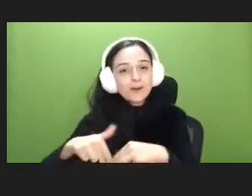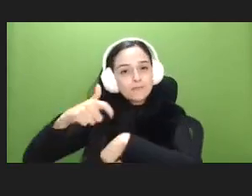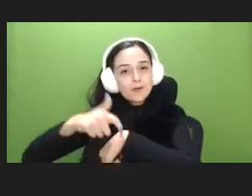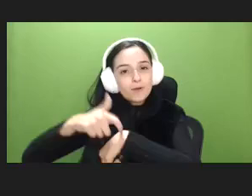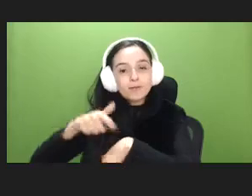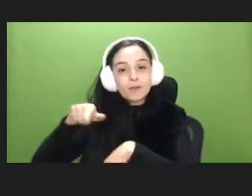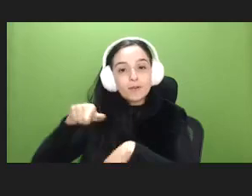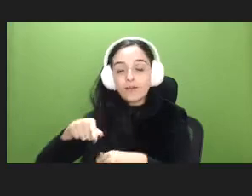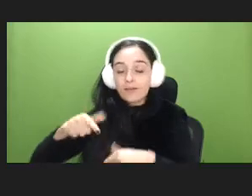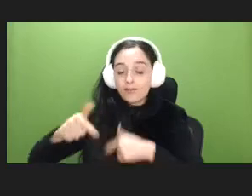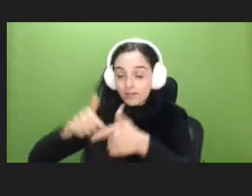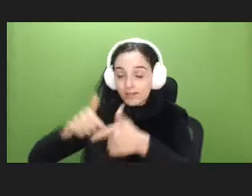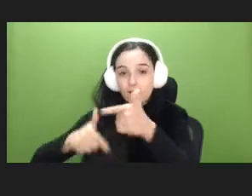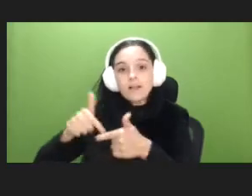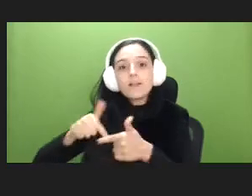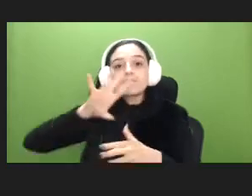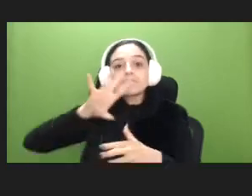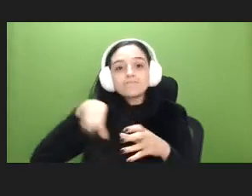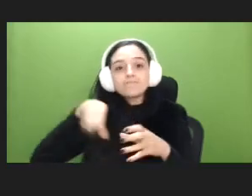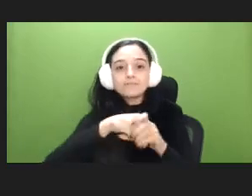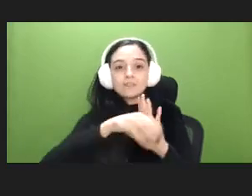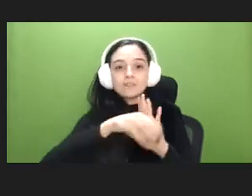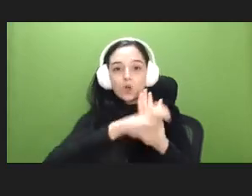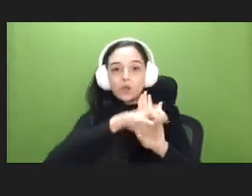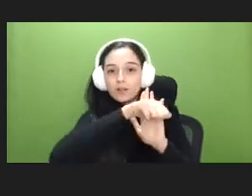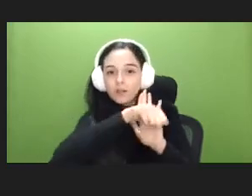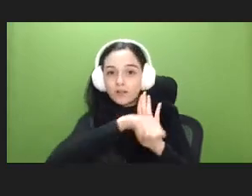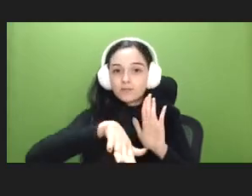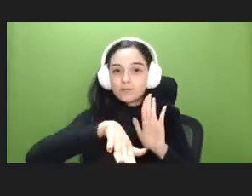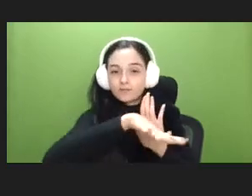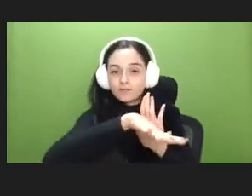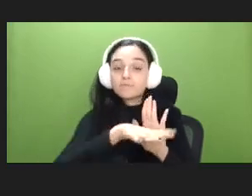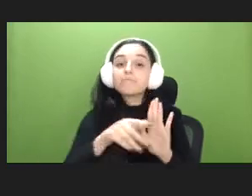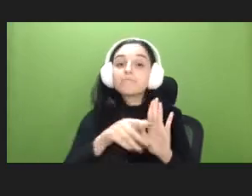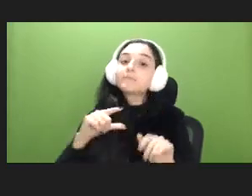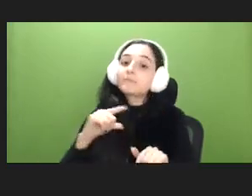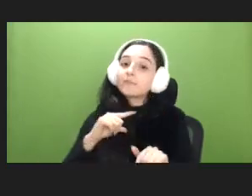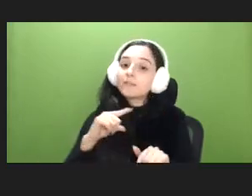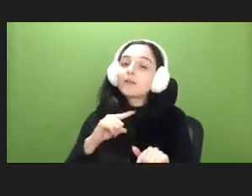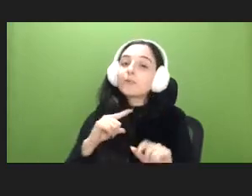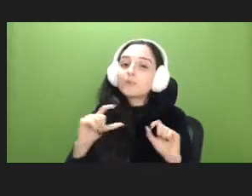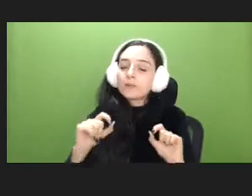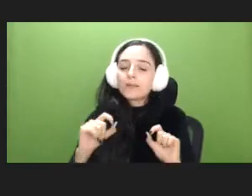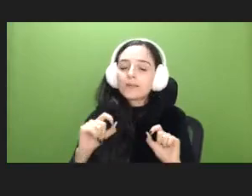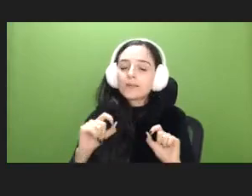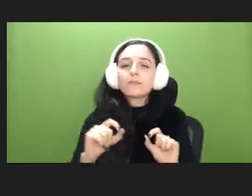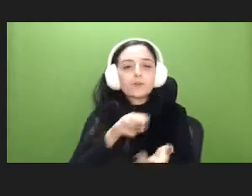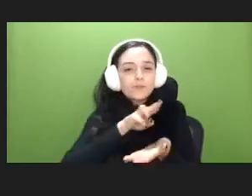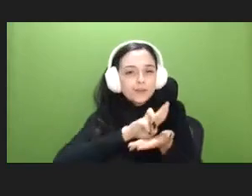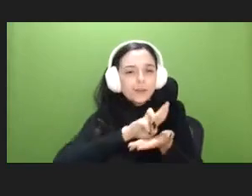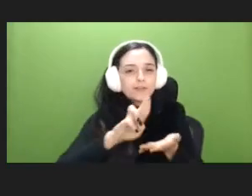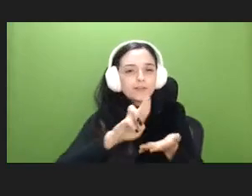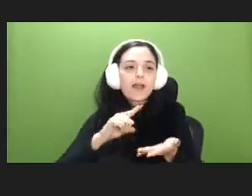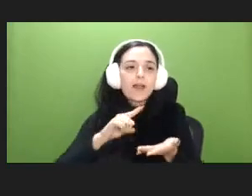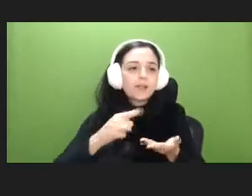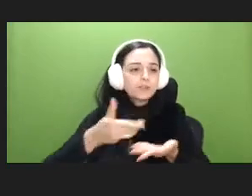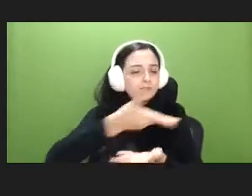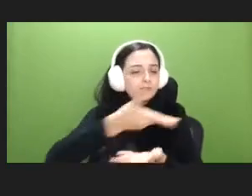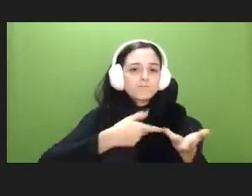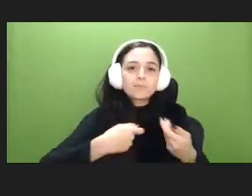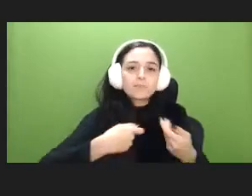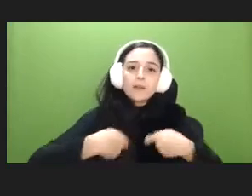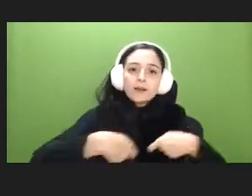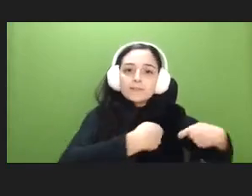extensão, aproximando a formação universitária das demandas da sociedade e permitindo que as estudantes